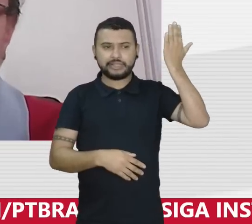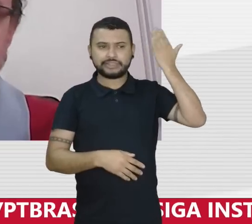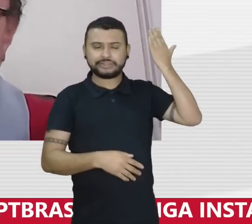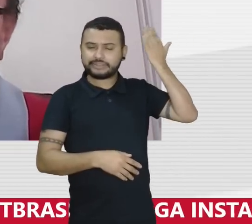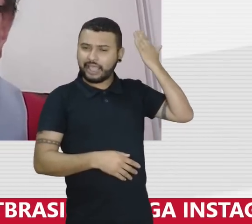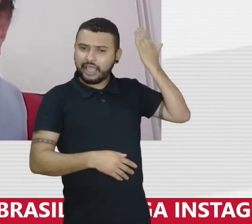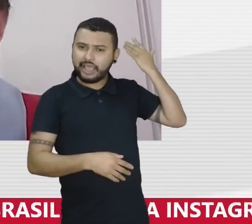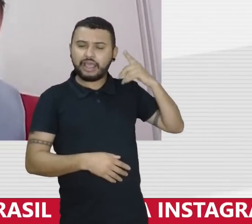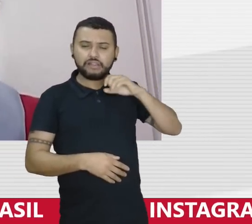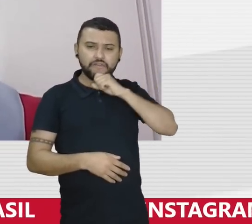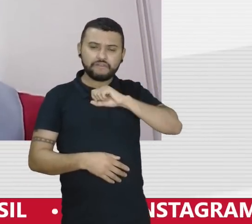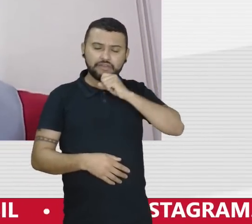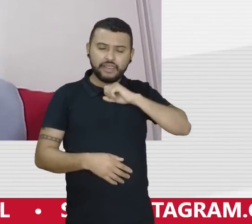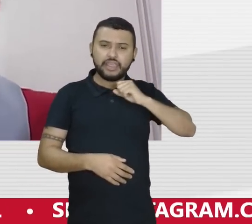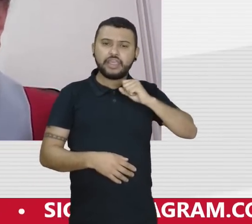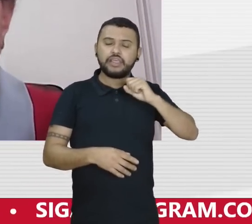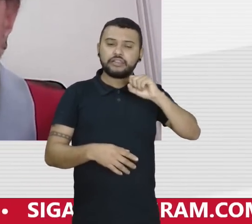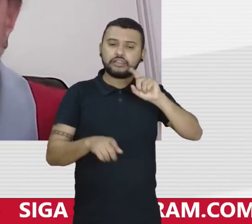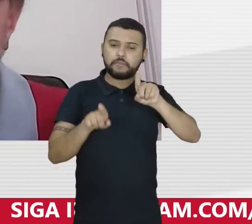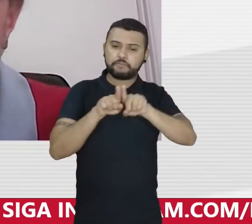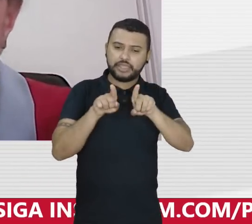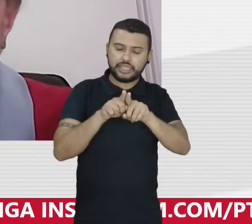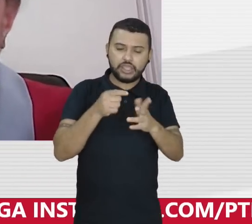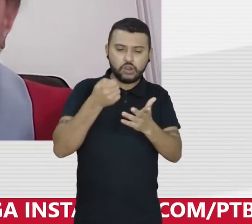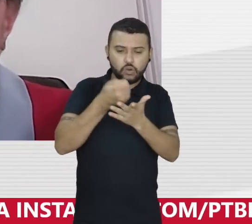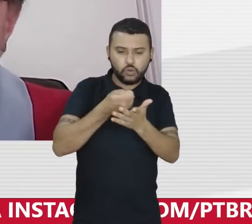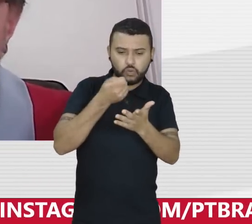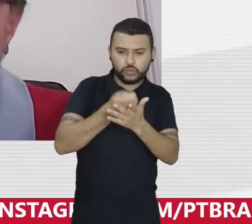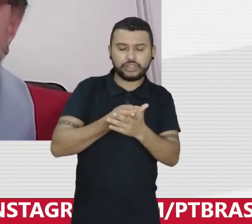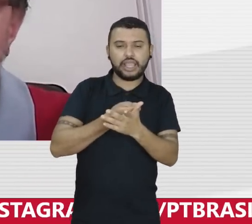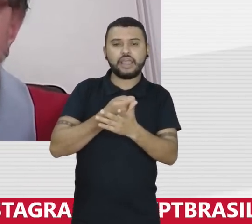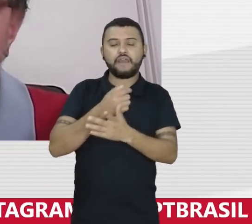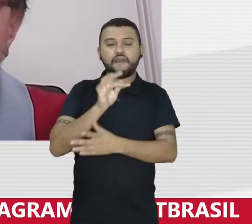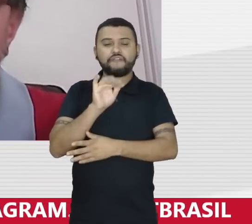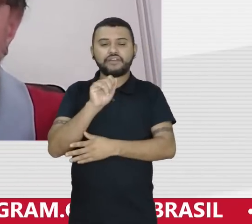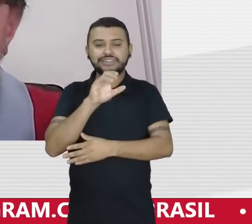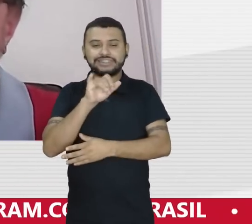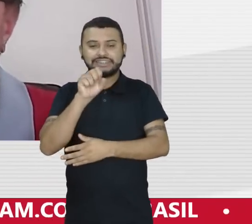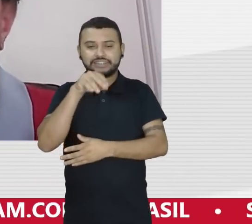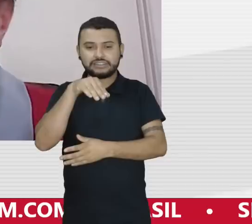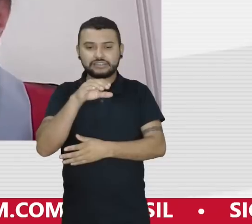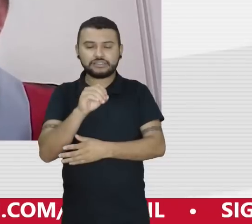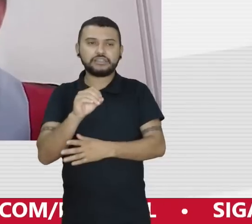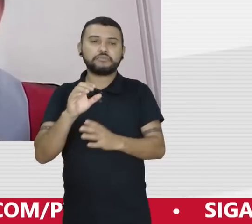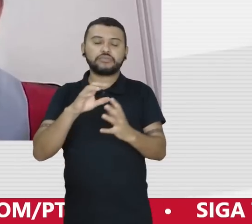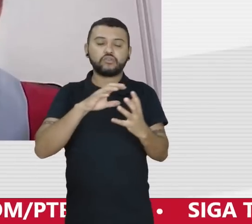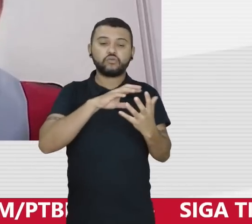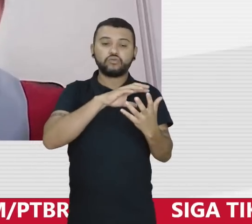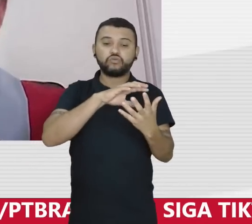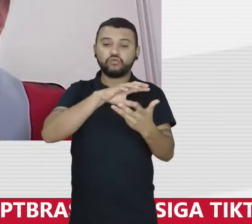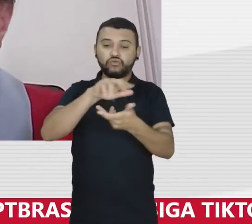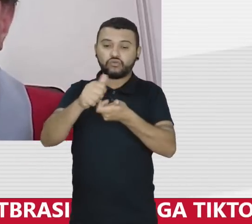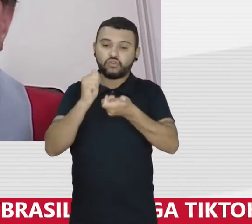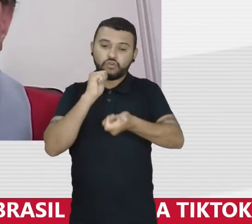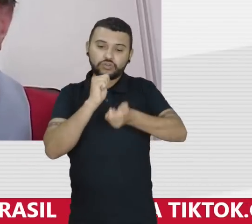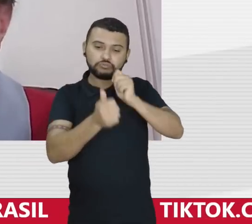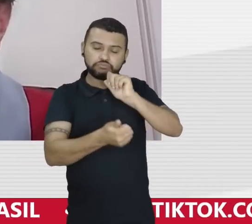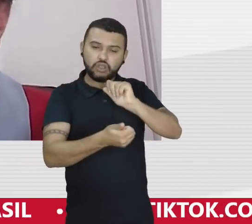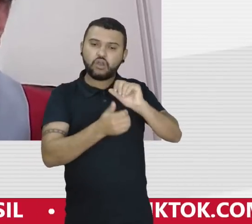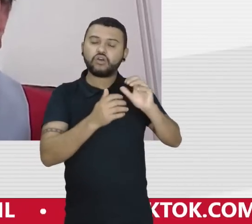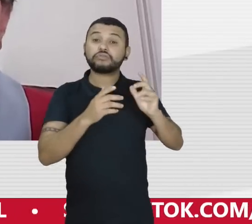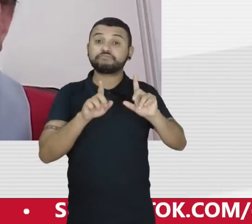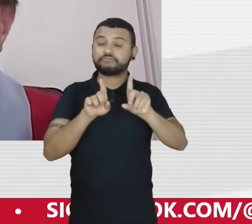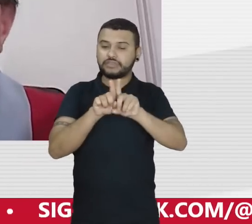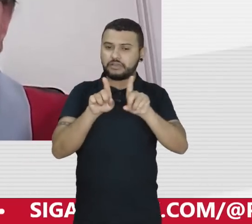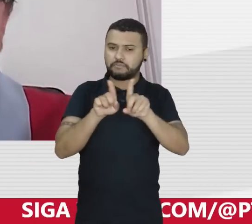Velha, depois na luta contra o fascismo na Europa, né? Depois dessa